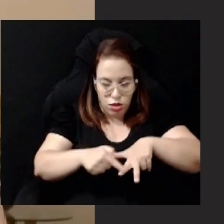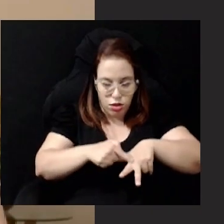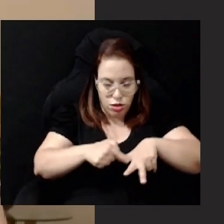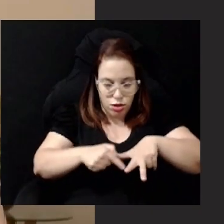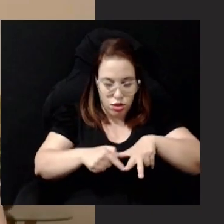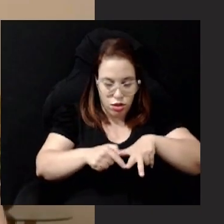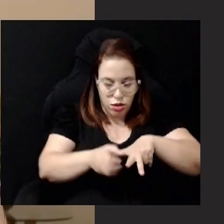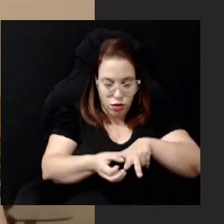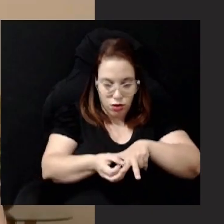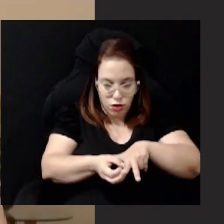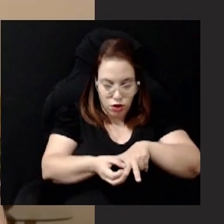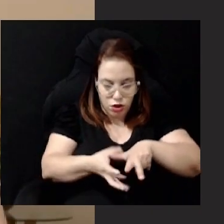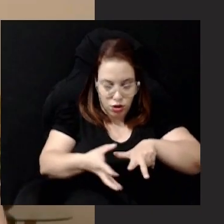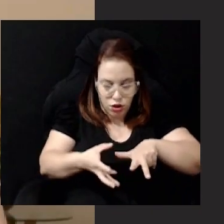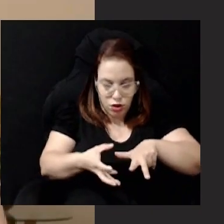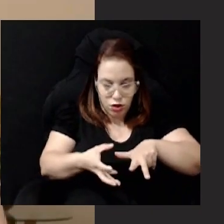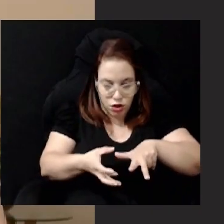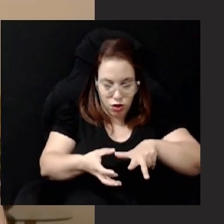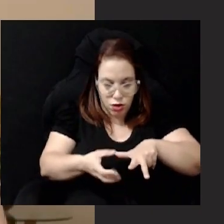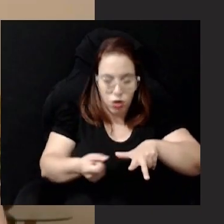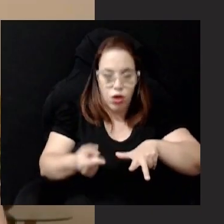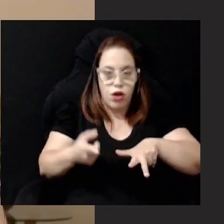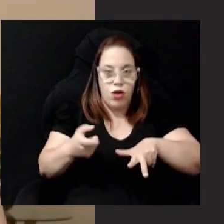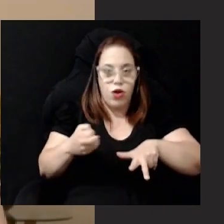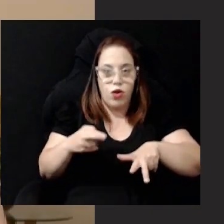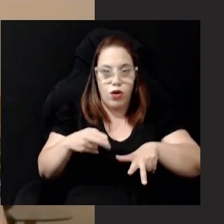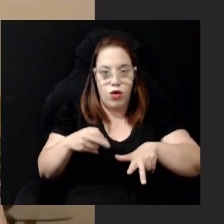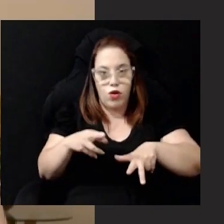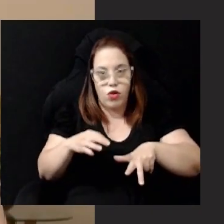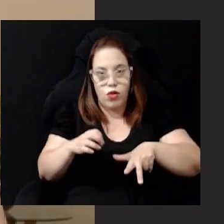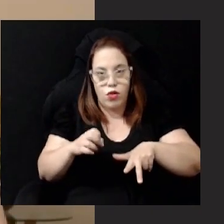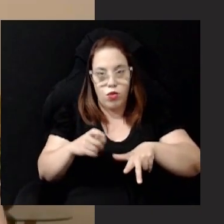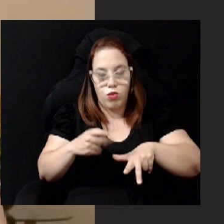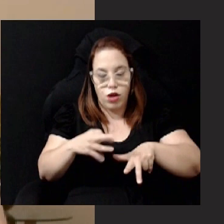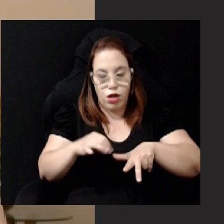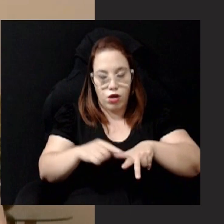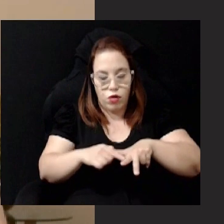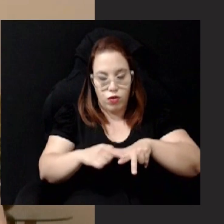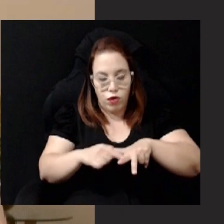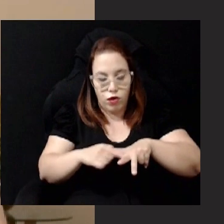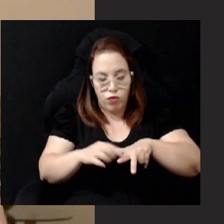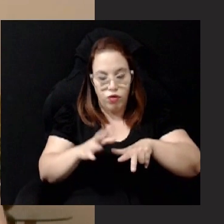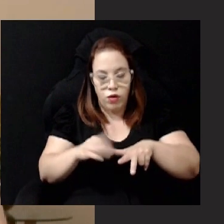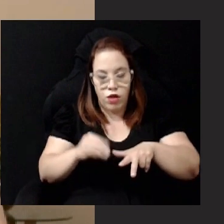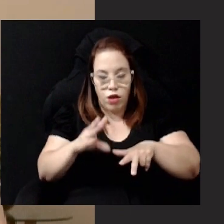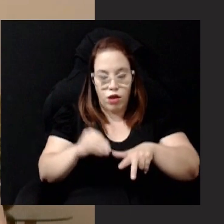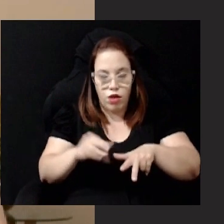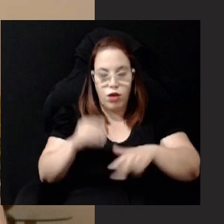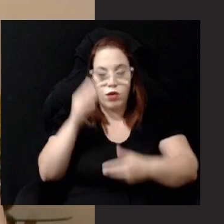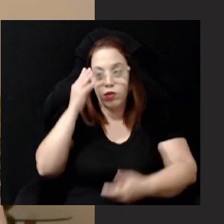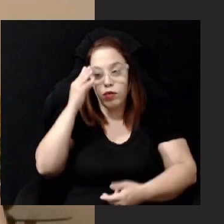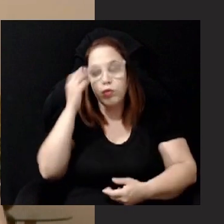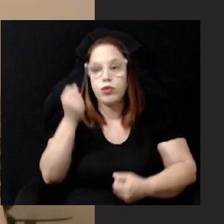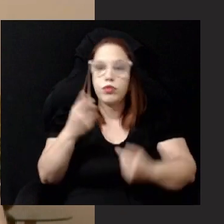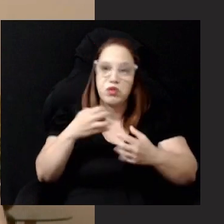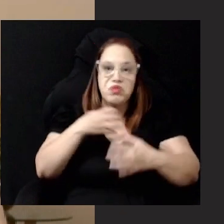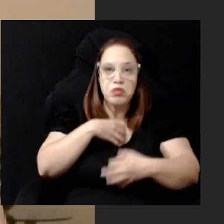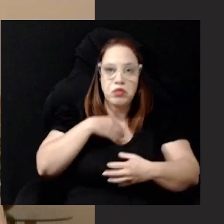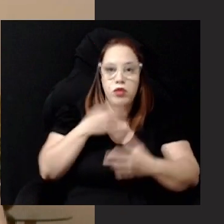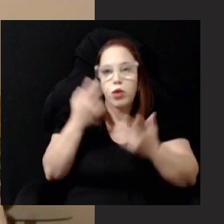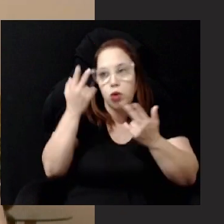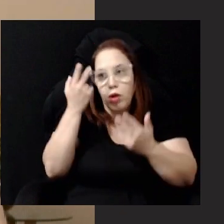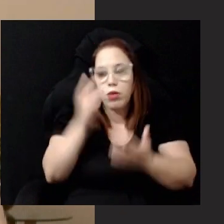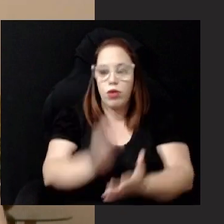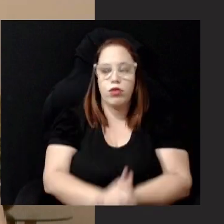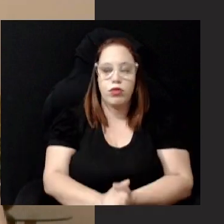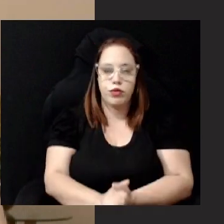área onde o tumor está, o aparecimento de alguma nodulação, de uma tumoração que é palpável. Então esses são os sintomas